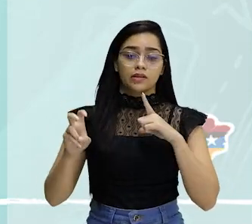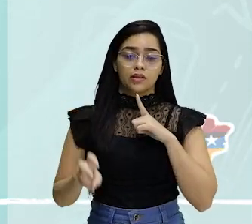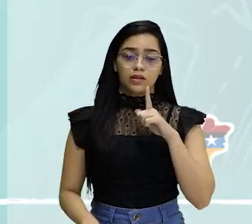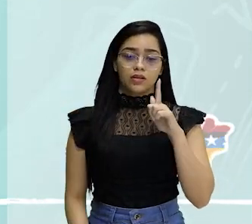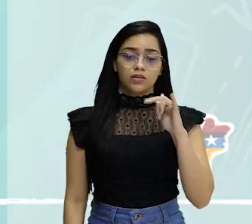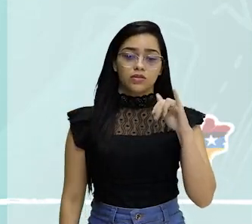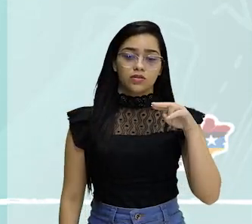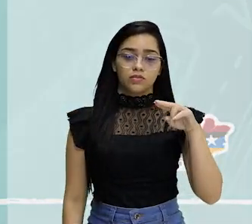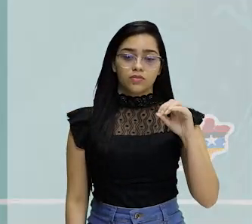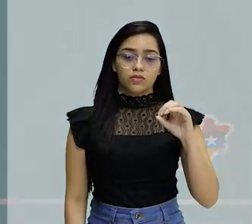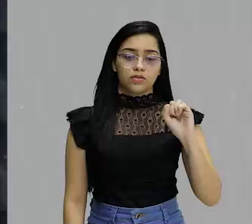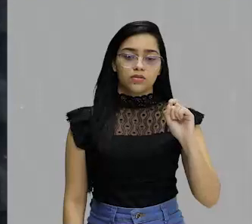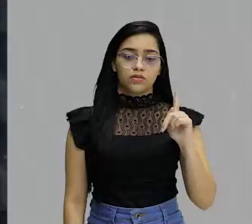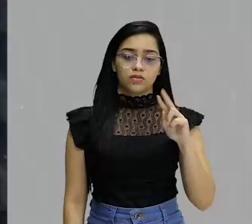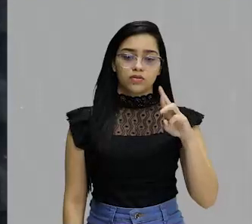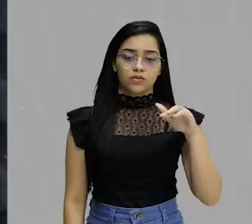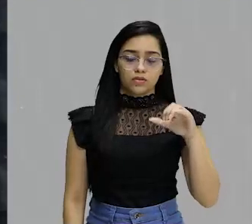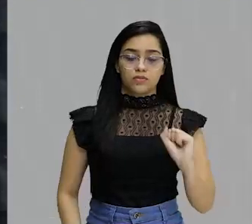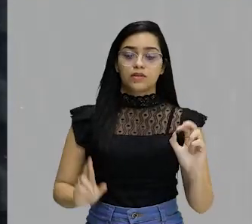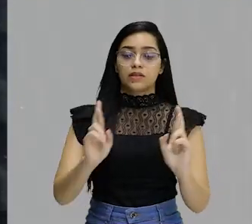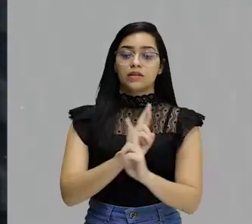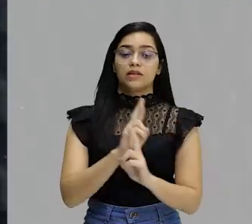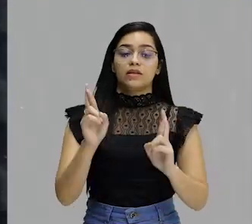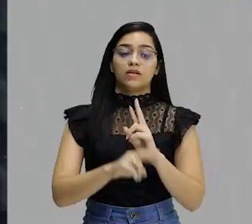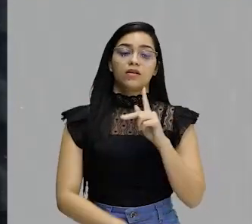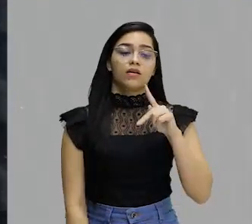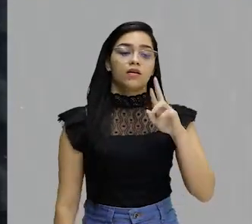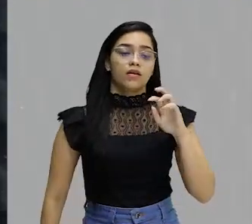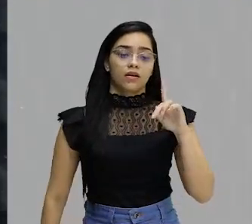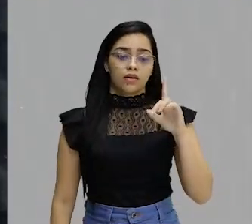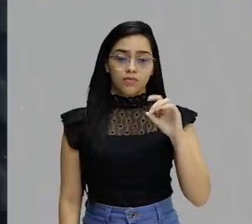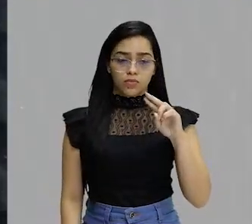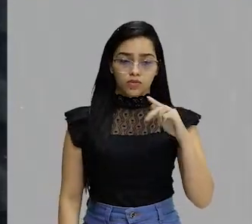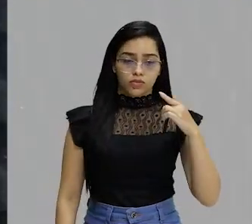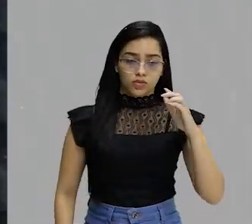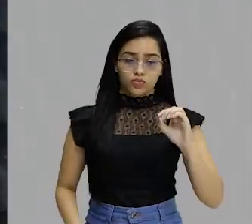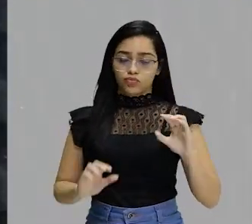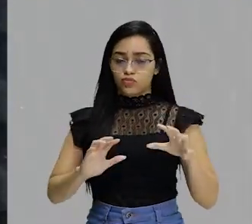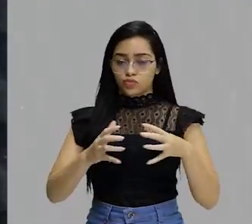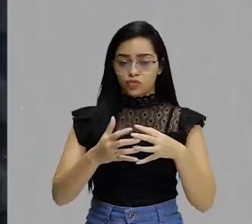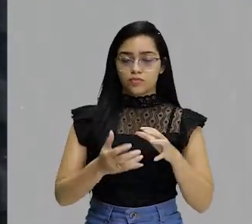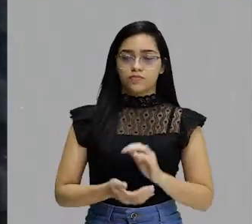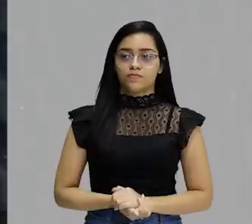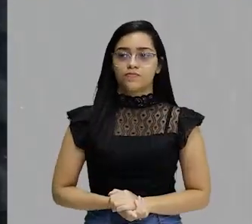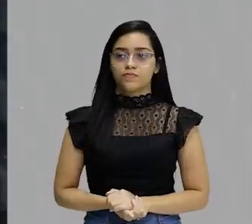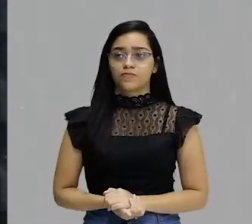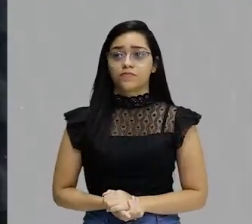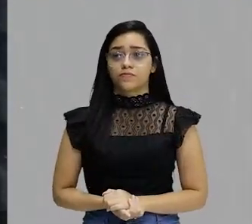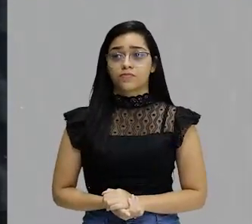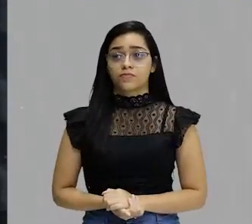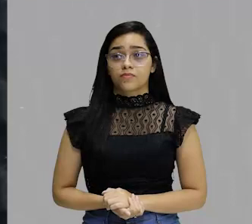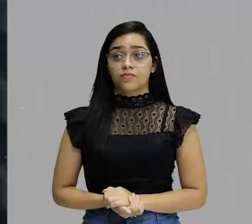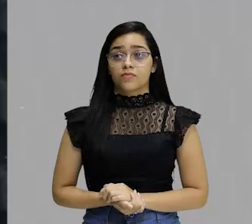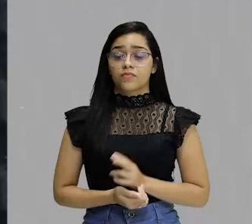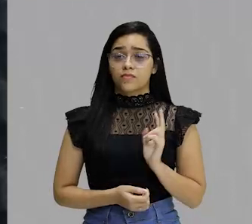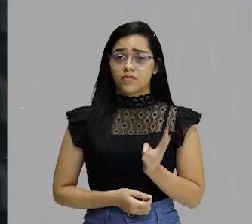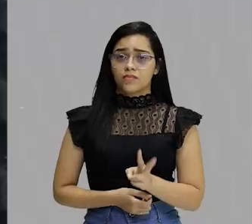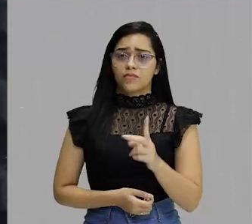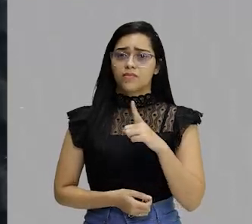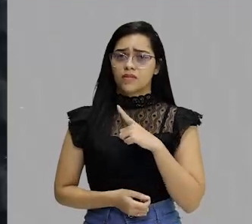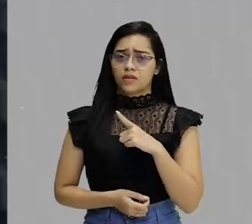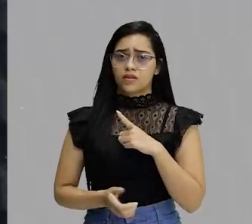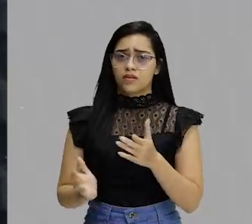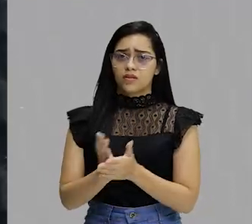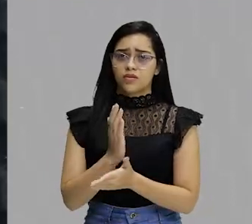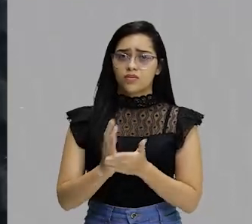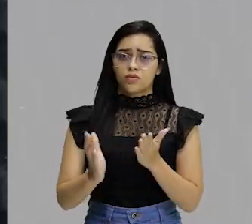gimnospermas, que é com relação à reprodução desse grupo de seres vivos. eu vou estar sempre fazendo